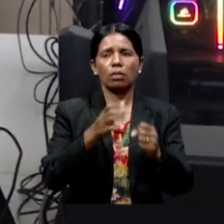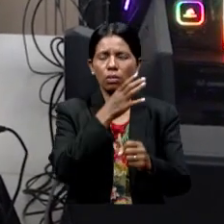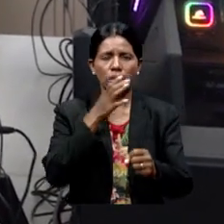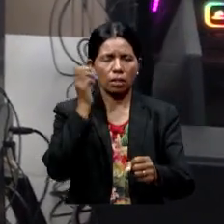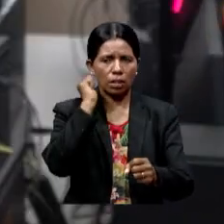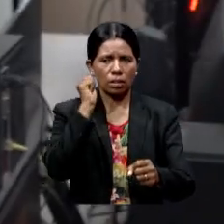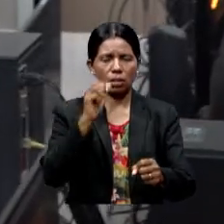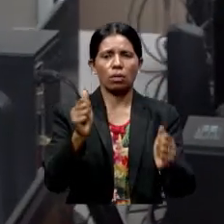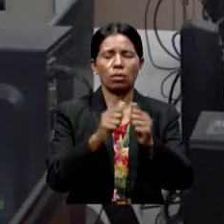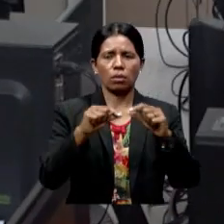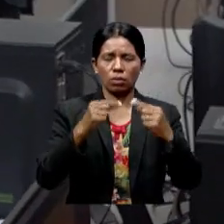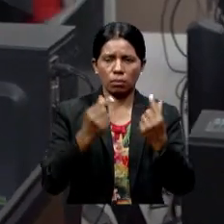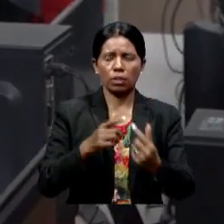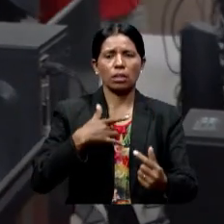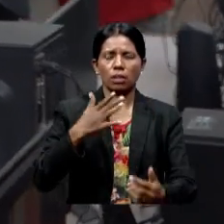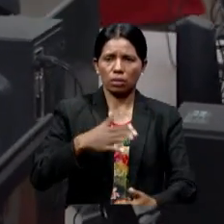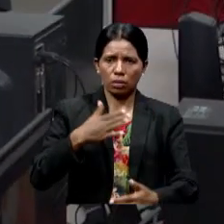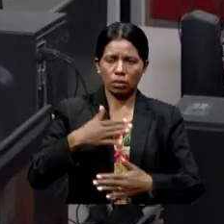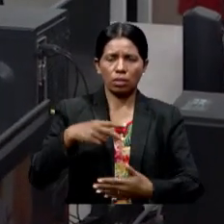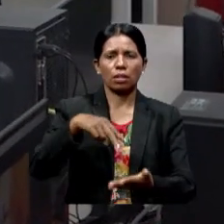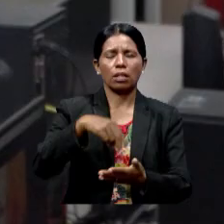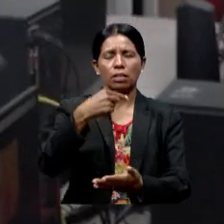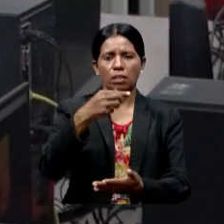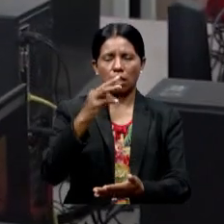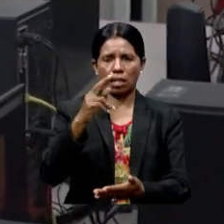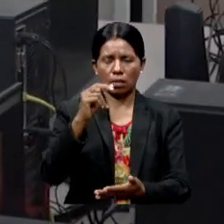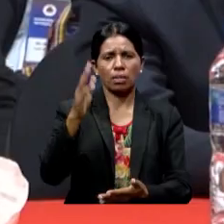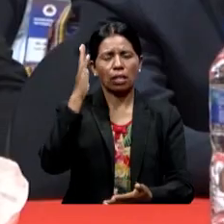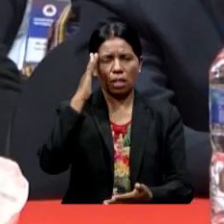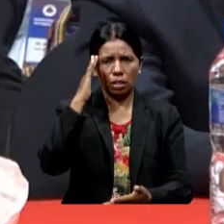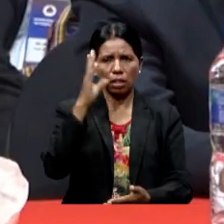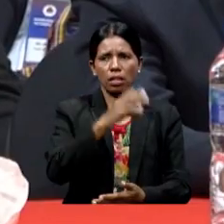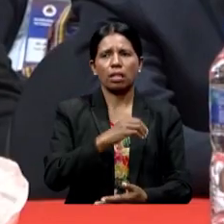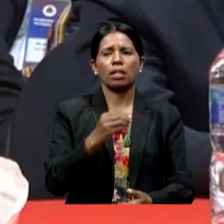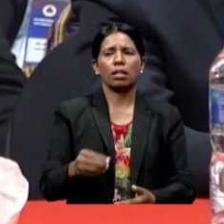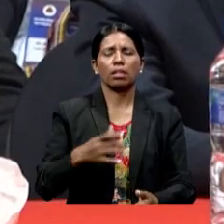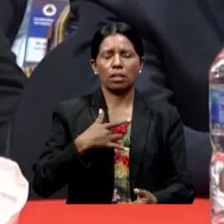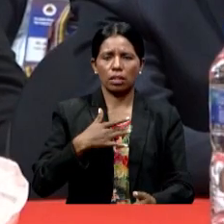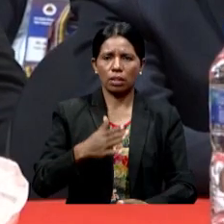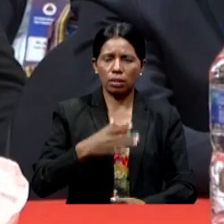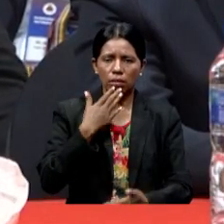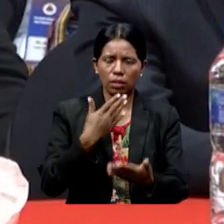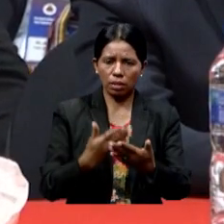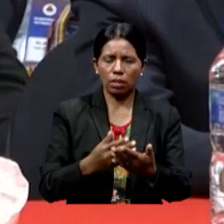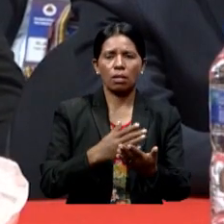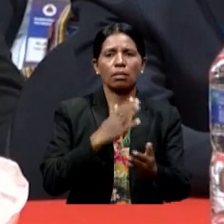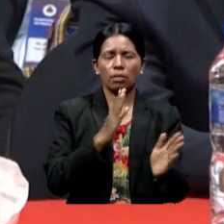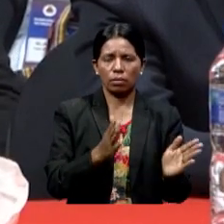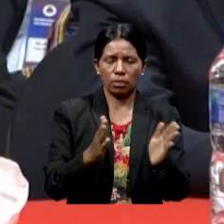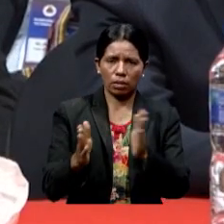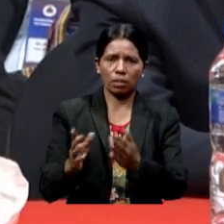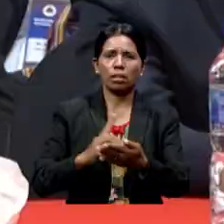a equipa aprecia, a instalação GMN nos reconhece, nos sente impressionado o progresso e